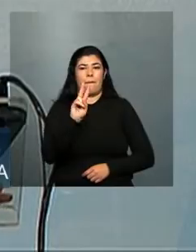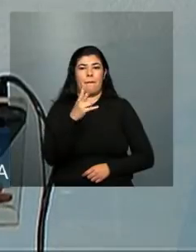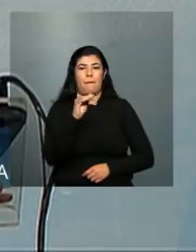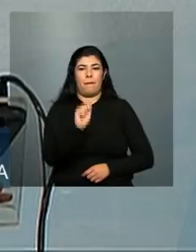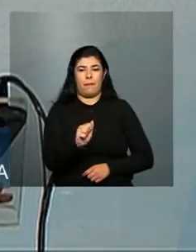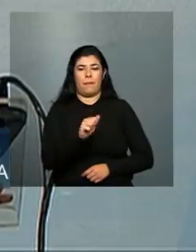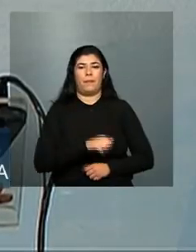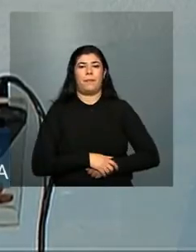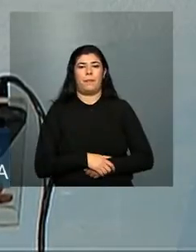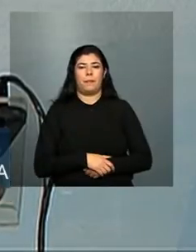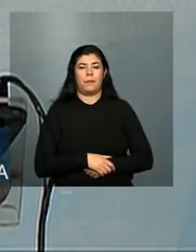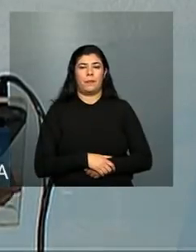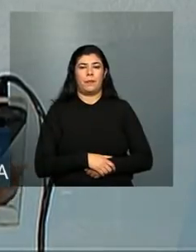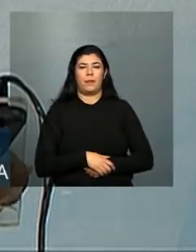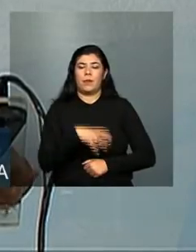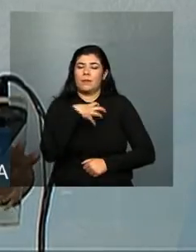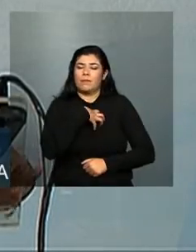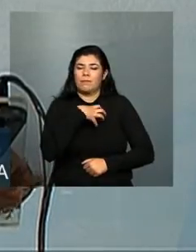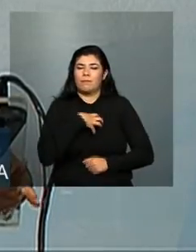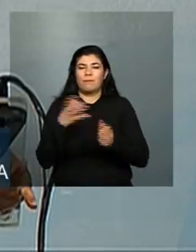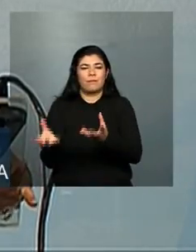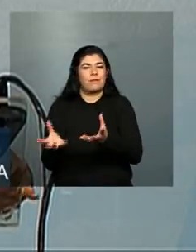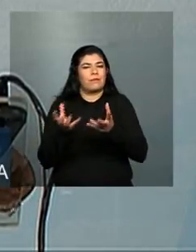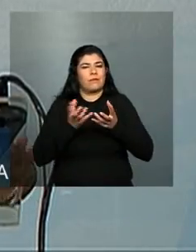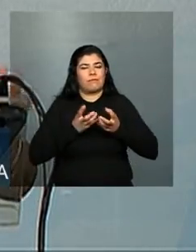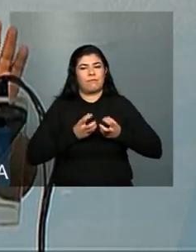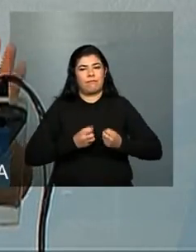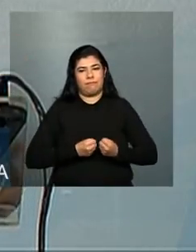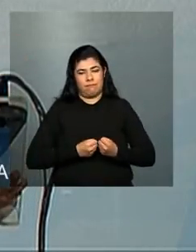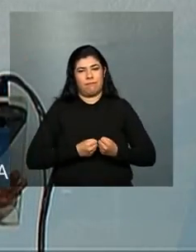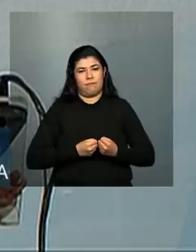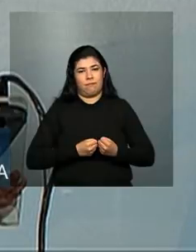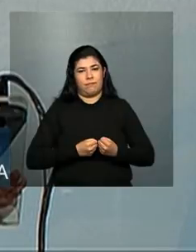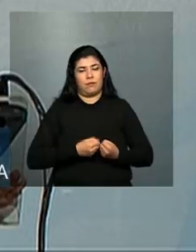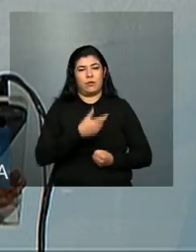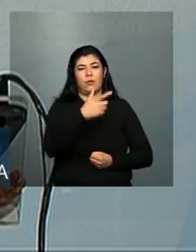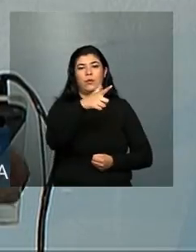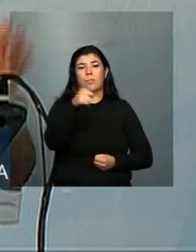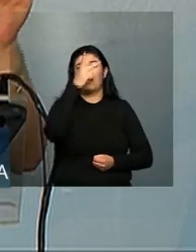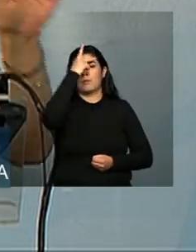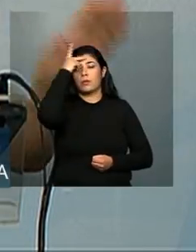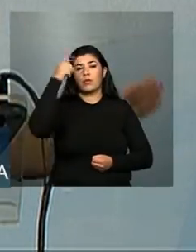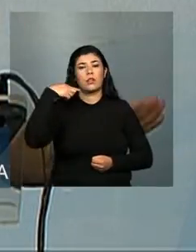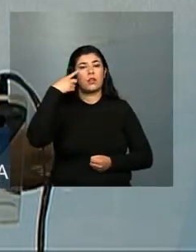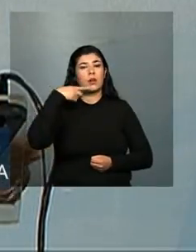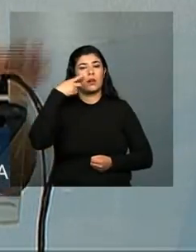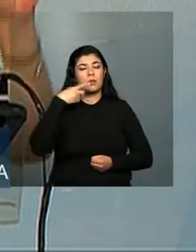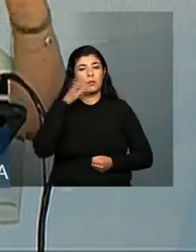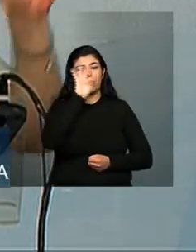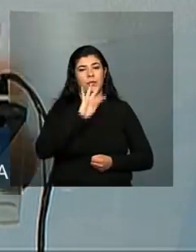Eu sempre que venho à Bahia, sou recebida pelos parlamentares, os